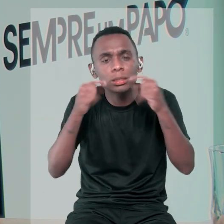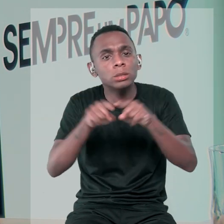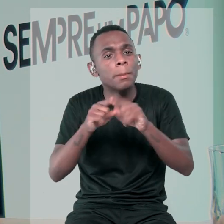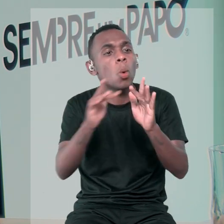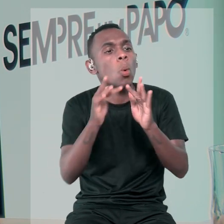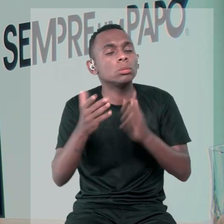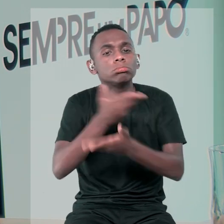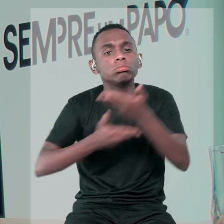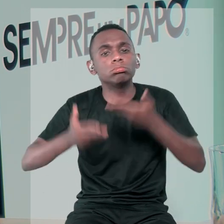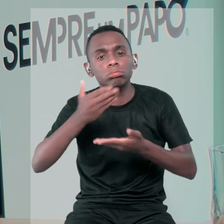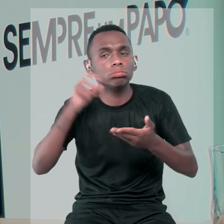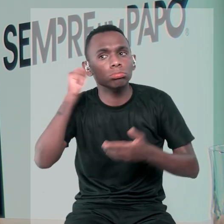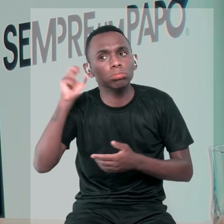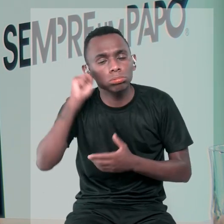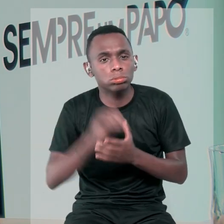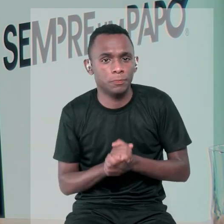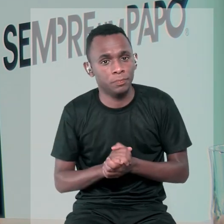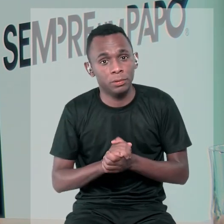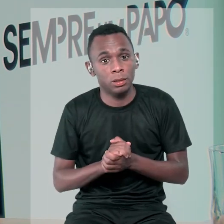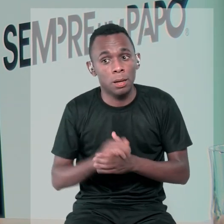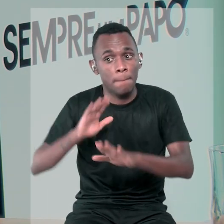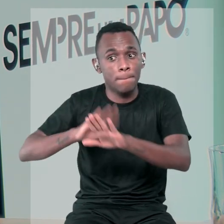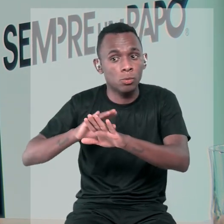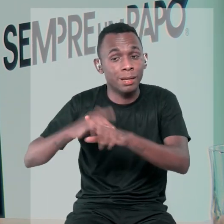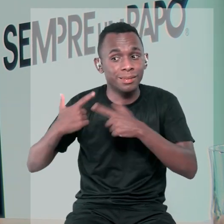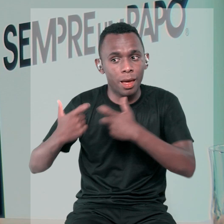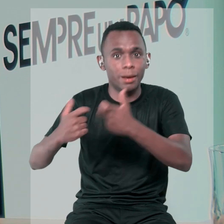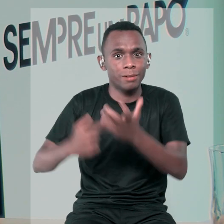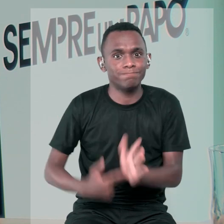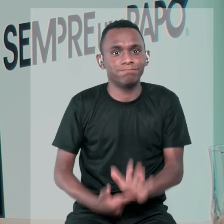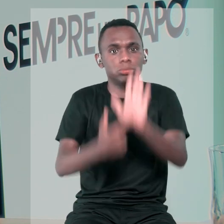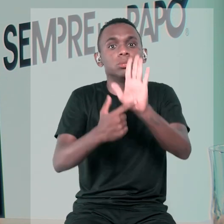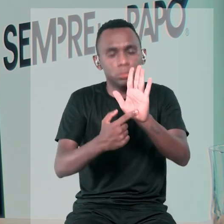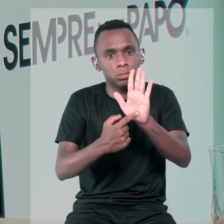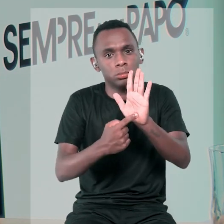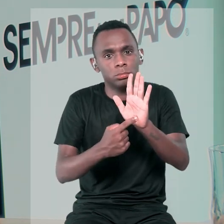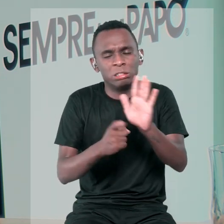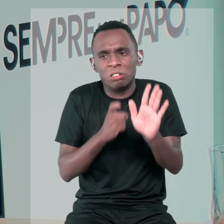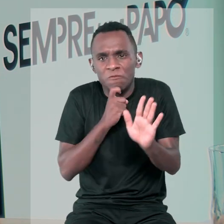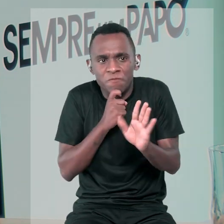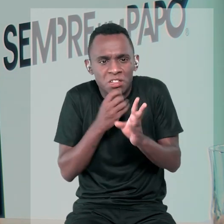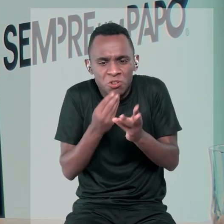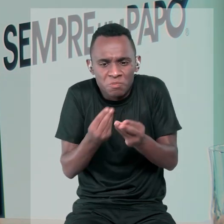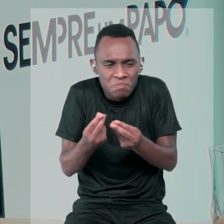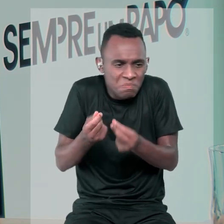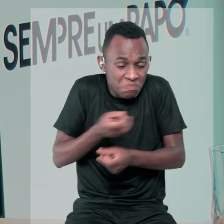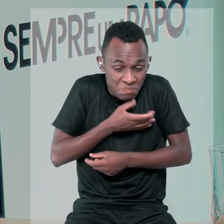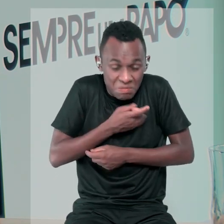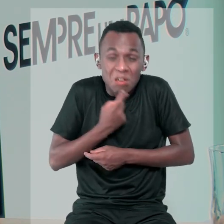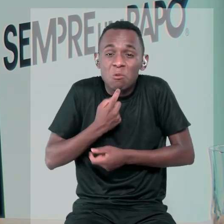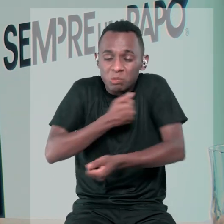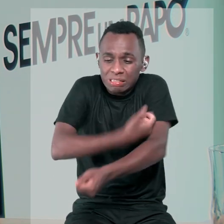que escutava. A verdade da guerra se desvelou. O frio, a lama, o medo, o sangue que